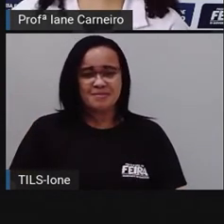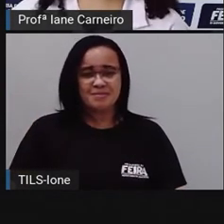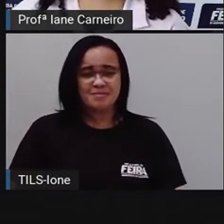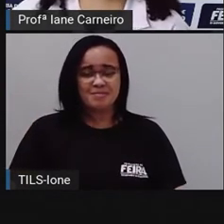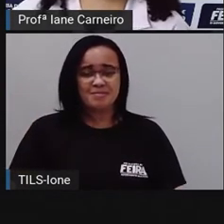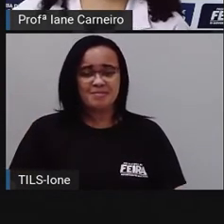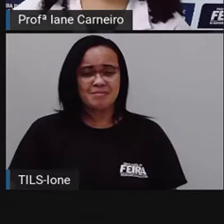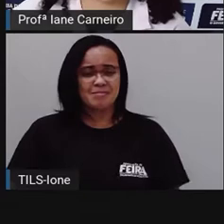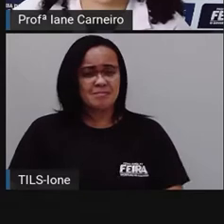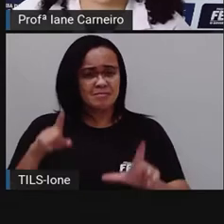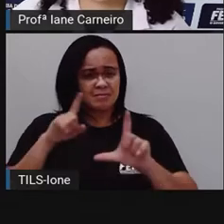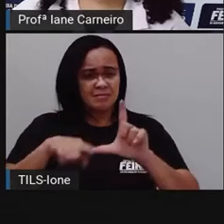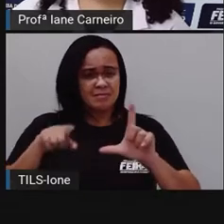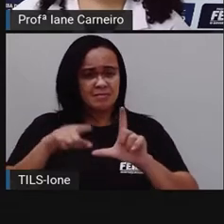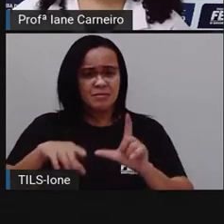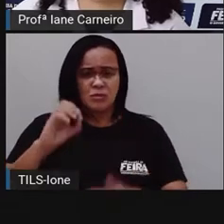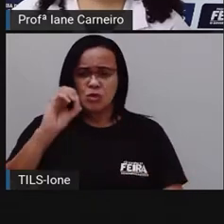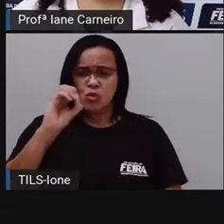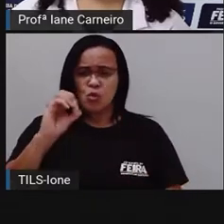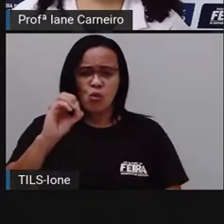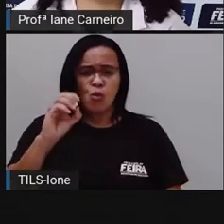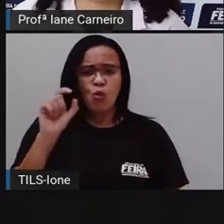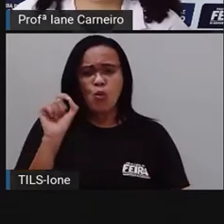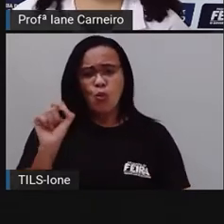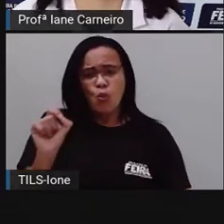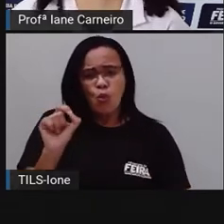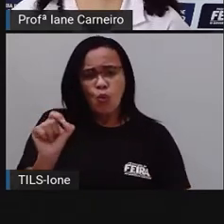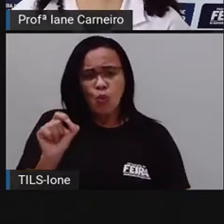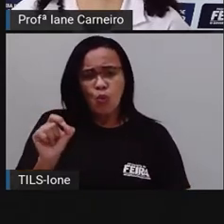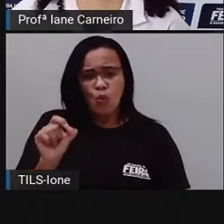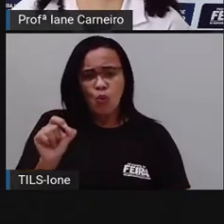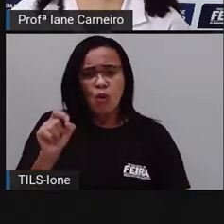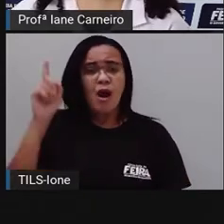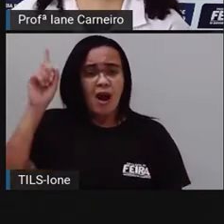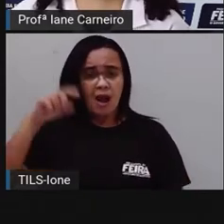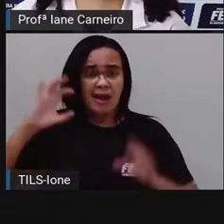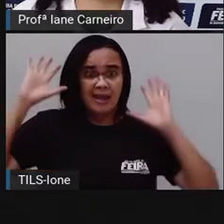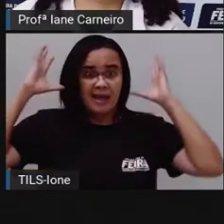O que tem com letra O? Onça,